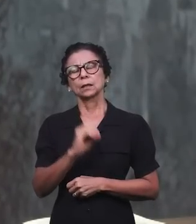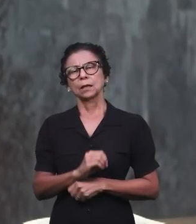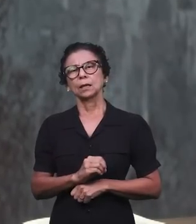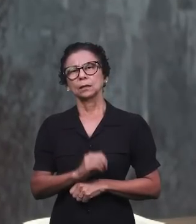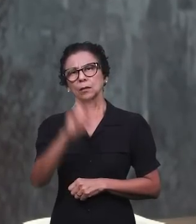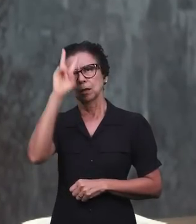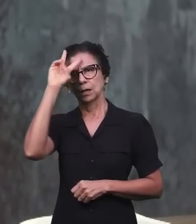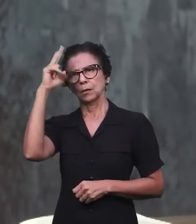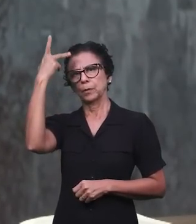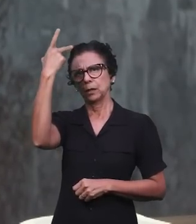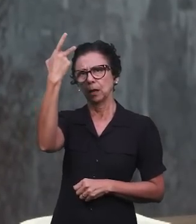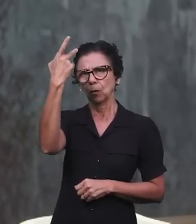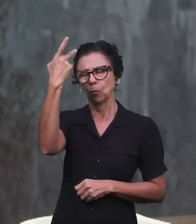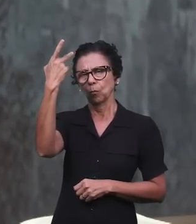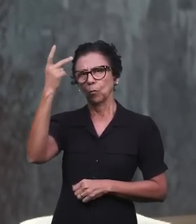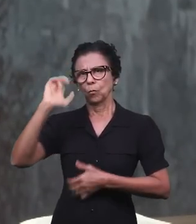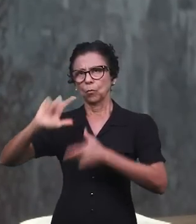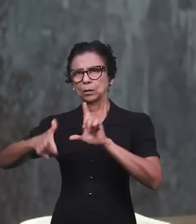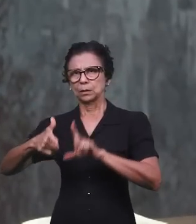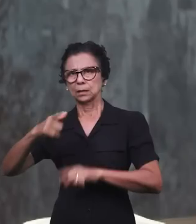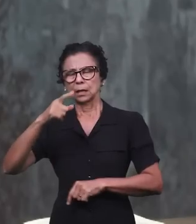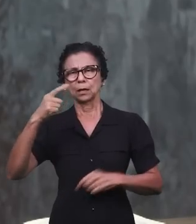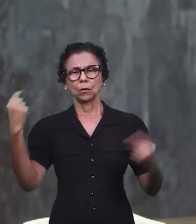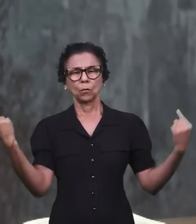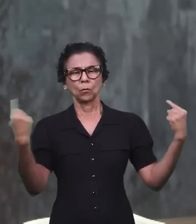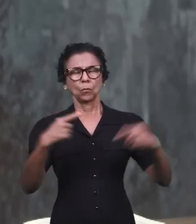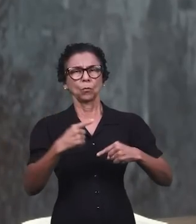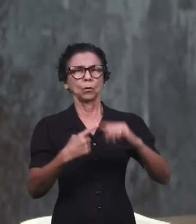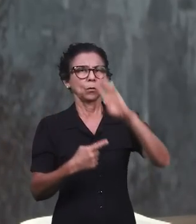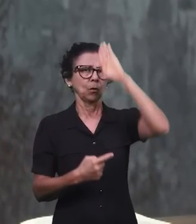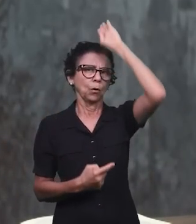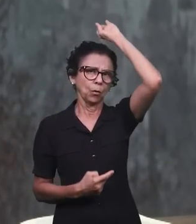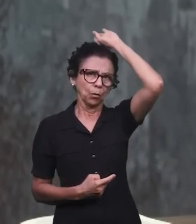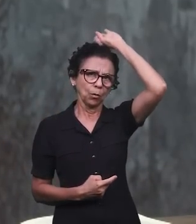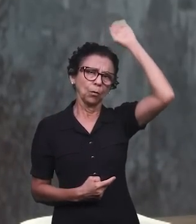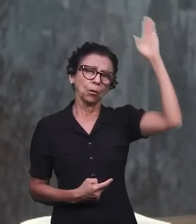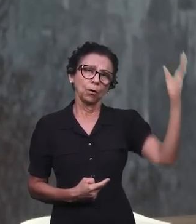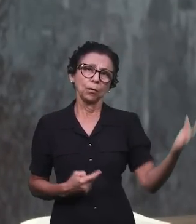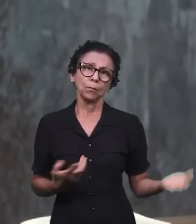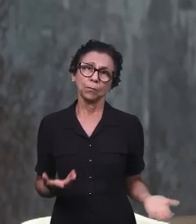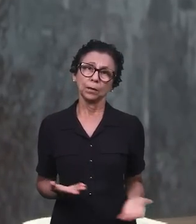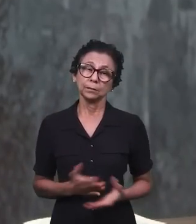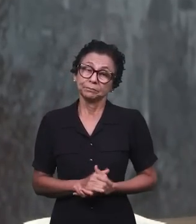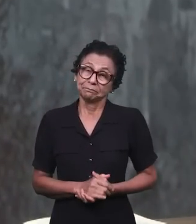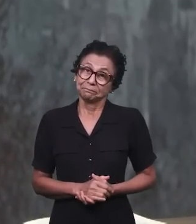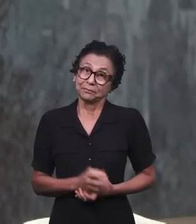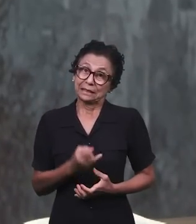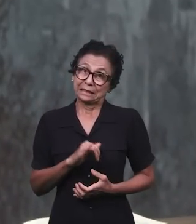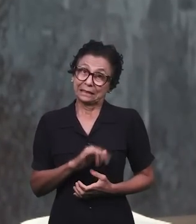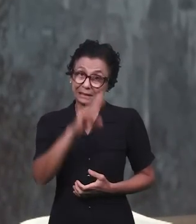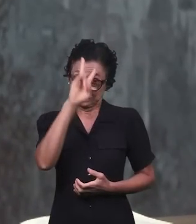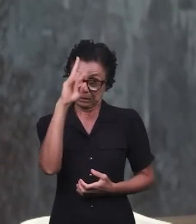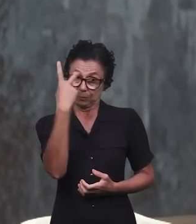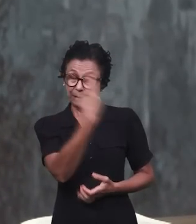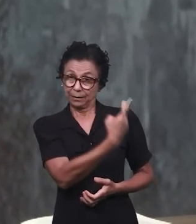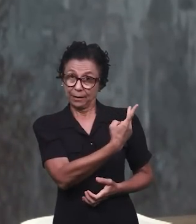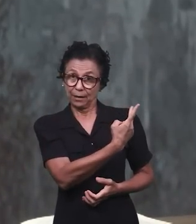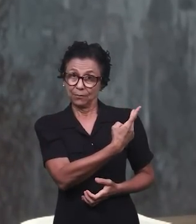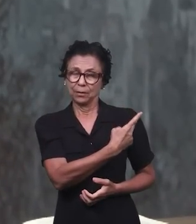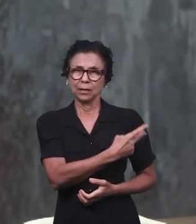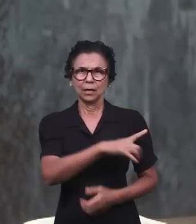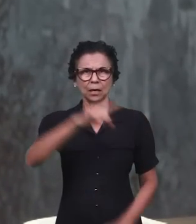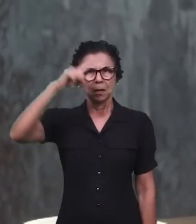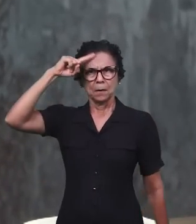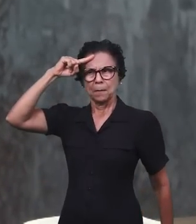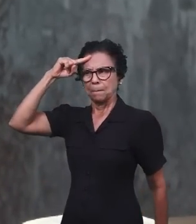contra o Império Romano, que estava dominando aquela região. O Império Romano, como sempre fazia com povos que se rebelavam ao seu domínio, enviou seu exército. O